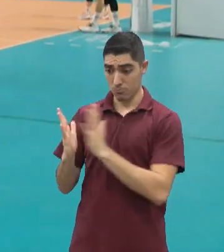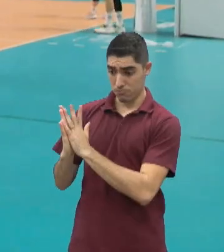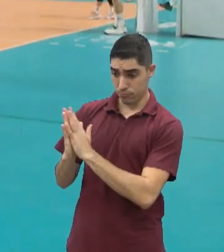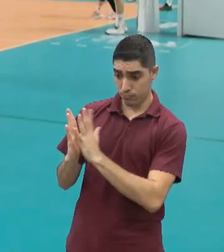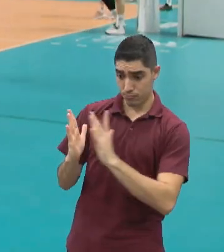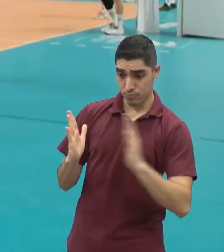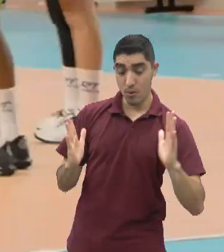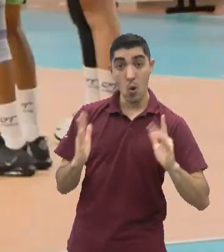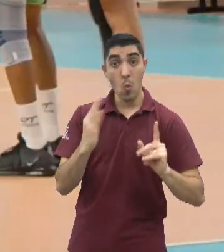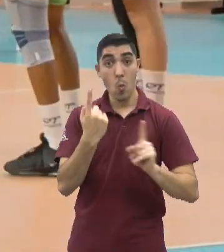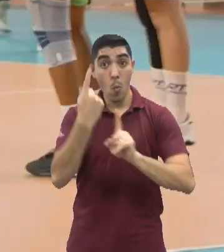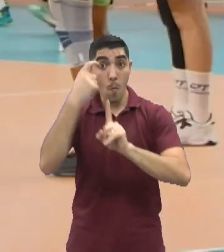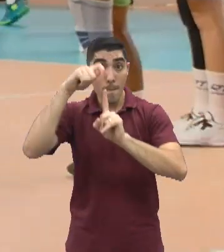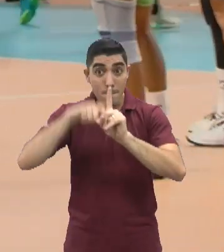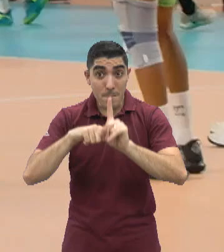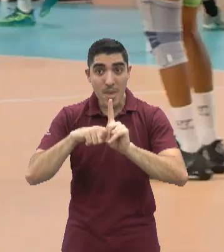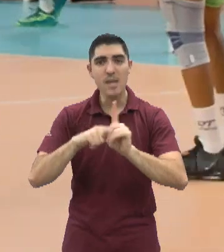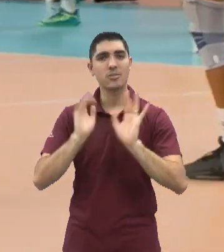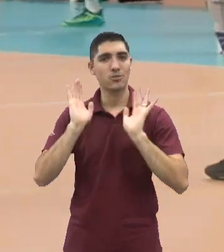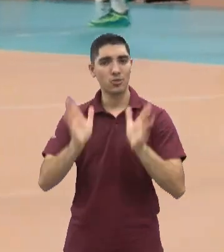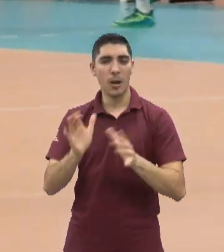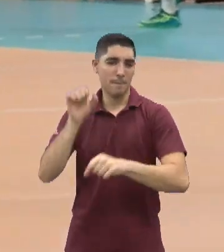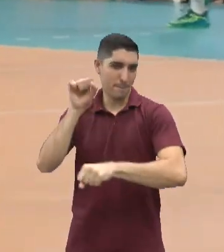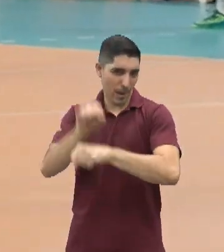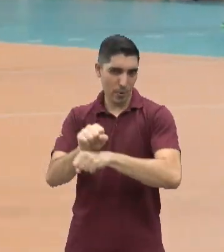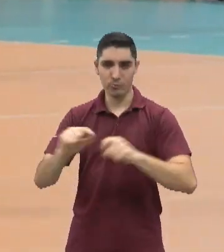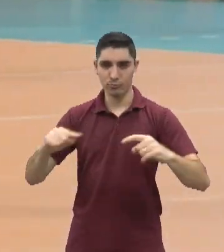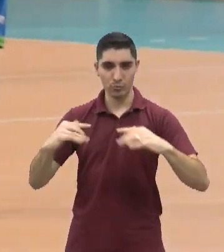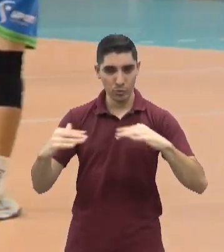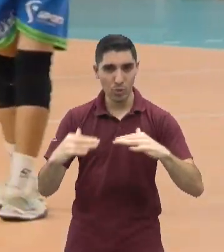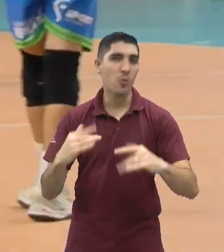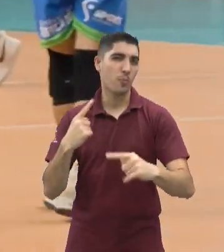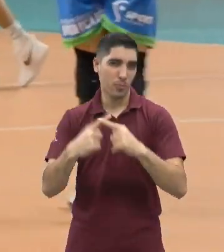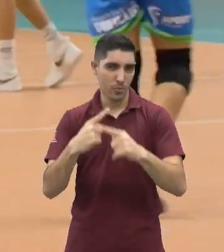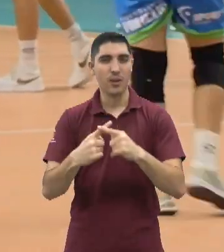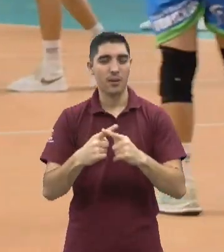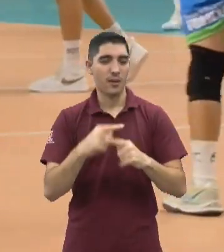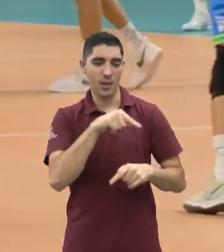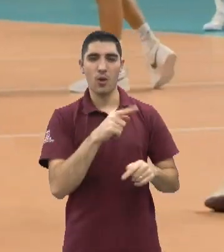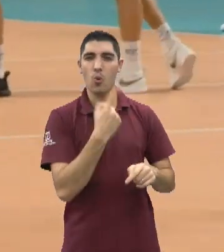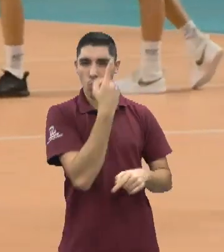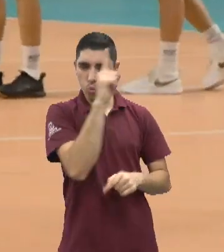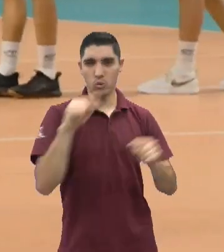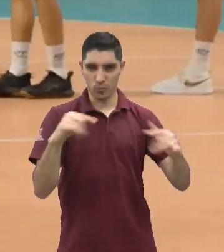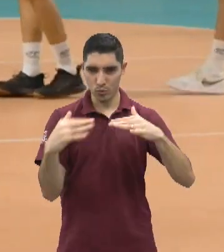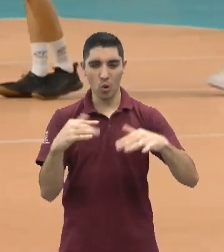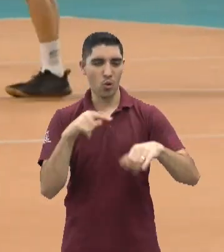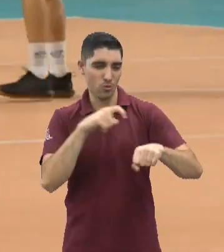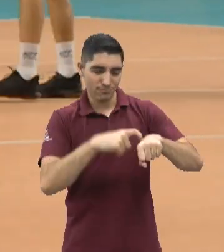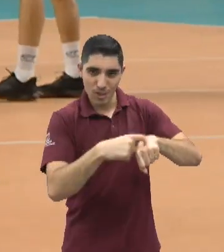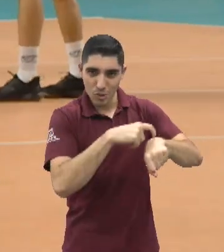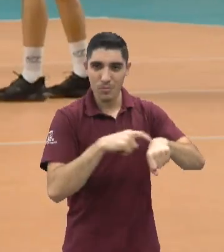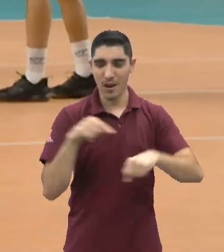uma partida oficial, após a despedida do estadual contra o Atibaia, o time comandado pelo técnico Reinaldo